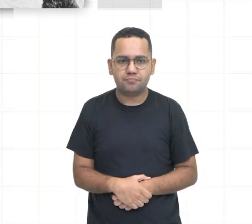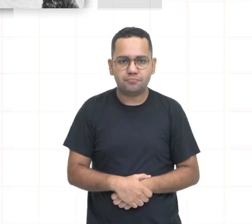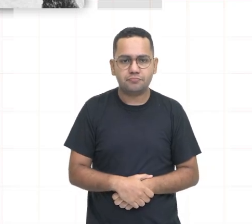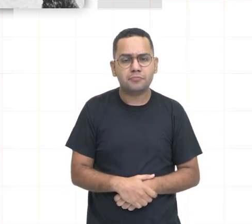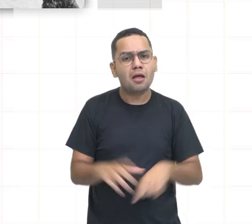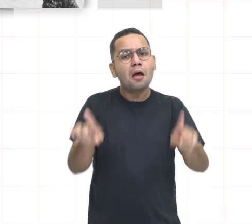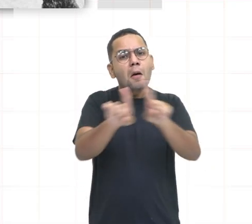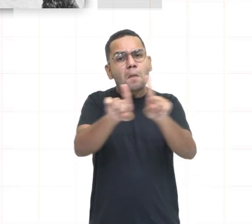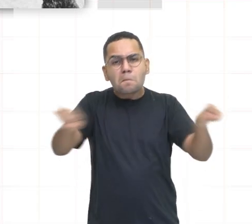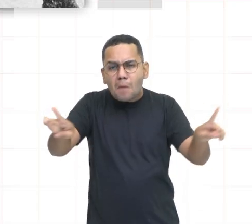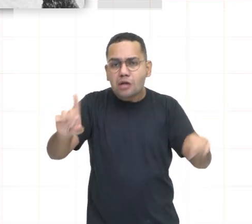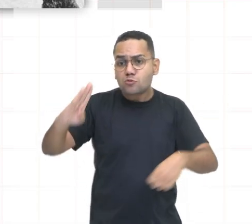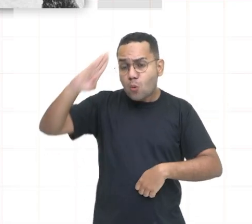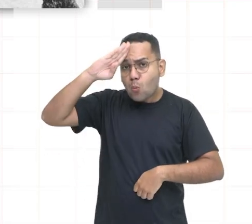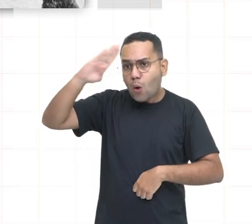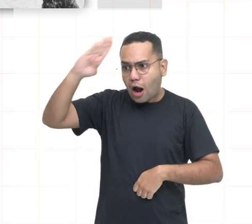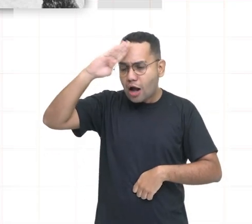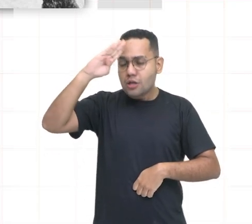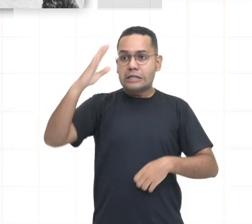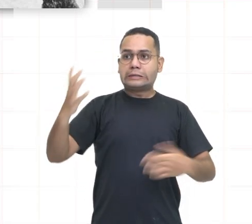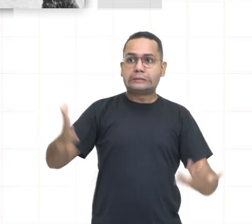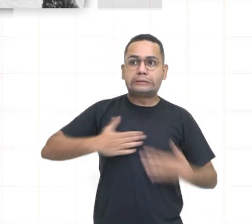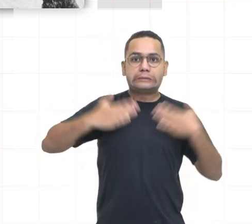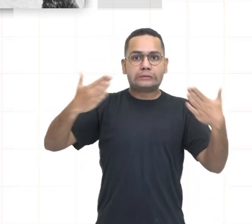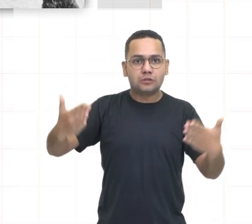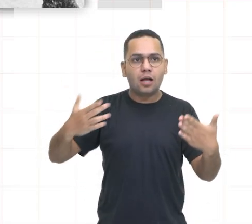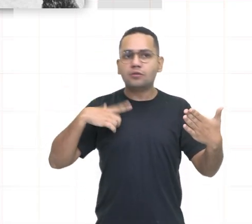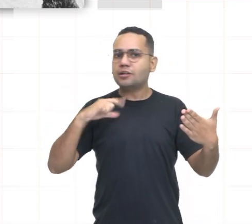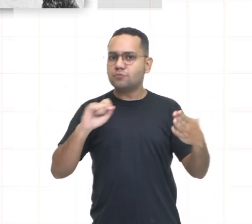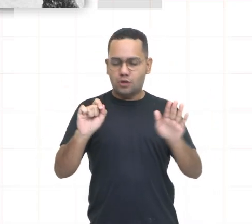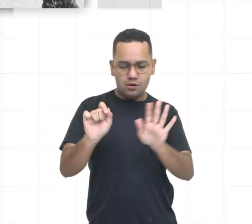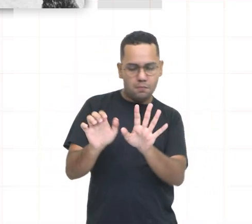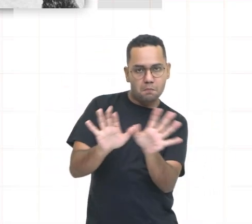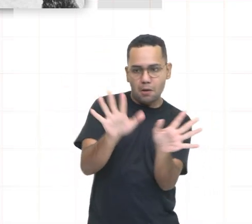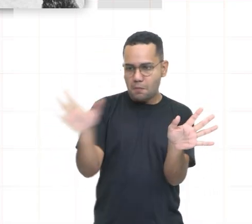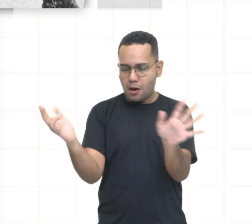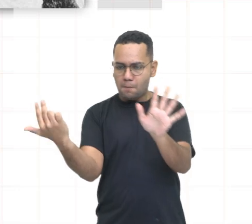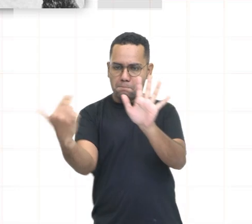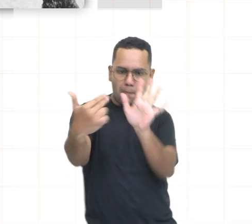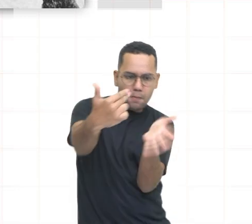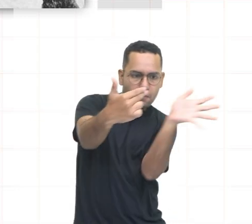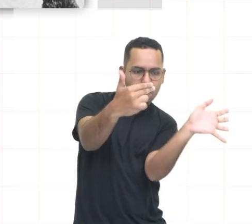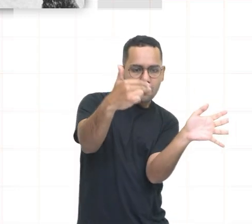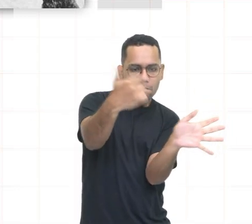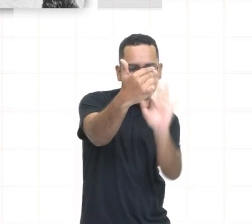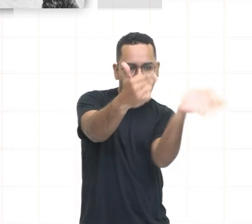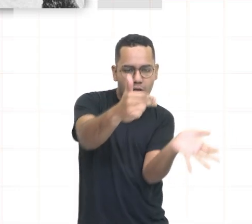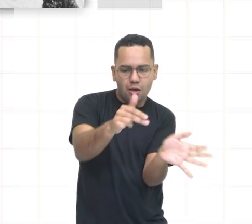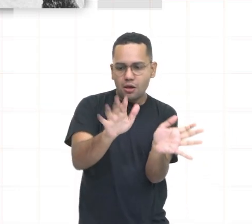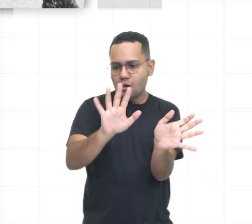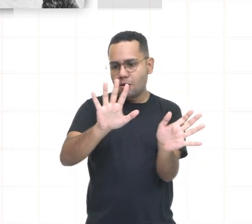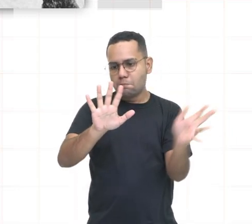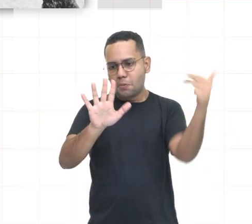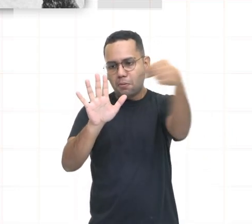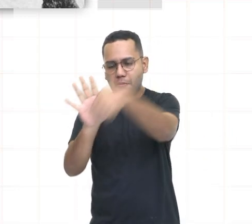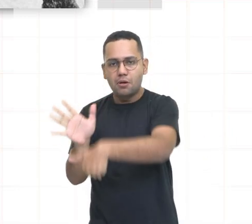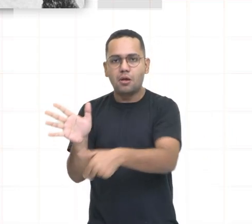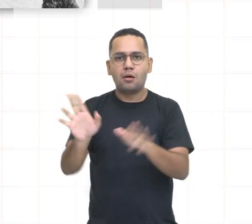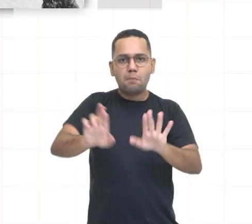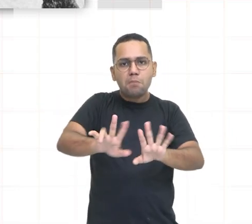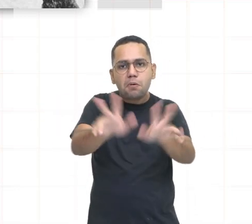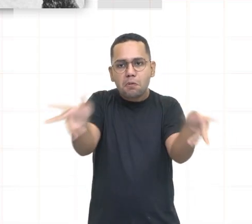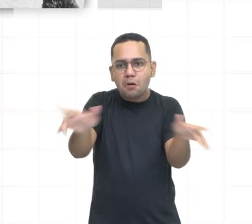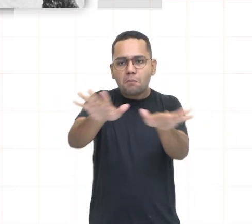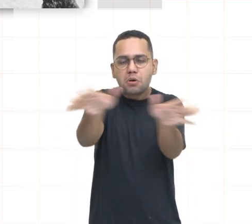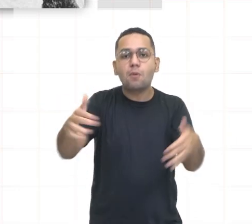A guarda do palácio, assustada com a multidão, abriu fogo matando mais de 10 mil pessoas. O episódio ficou conhecido como